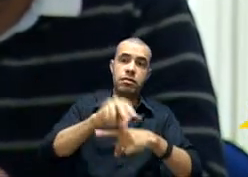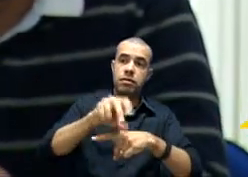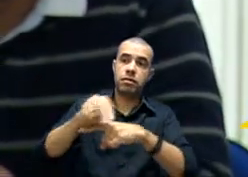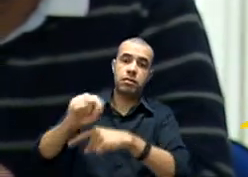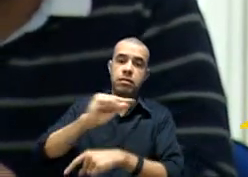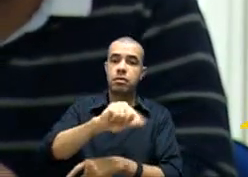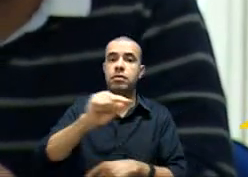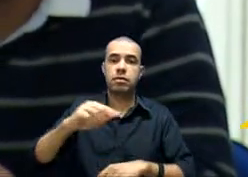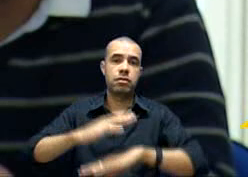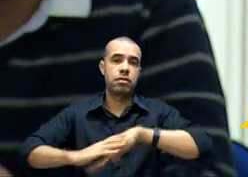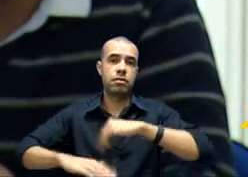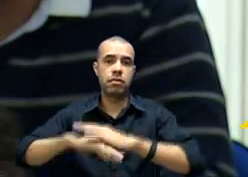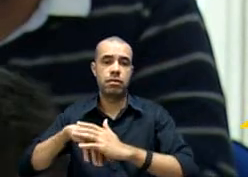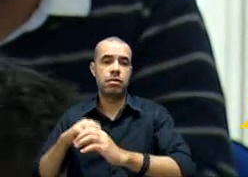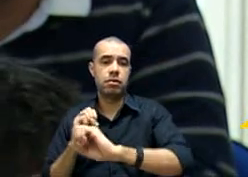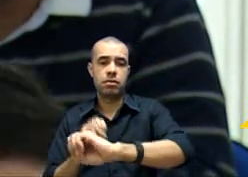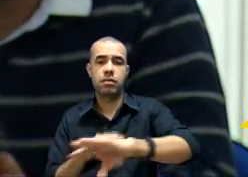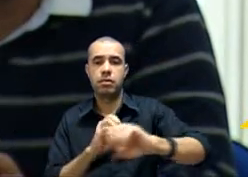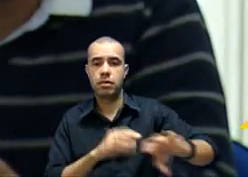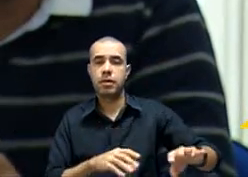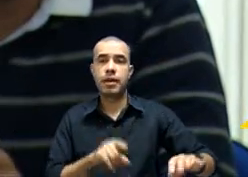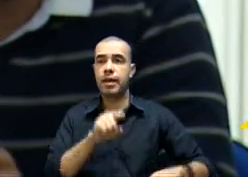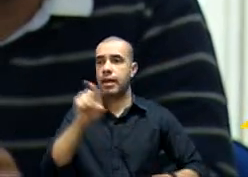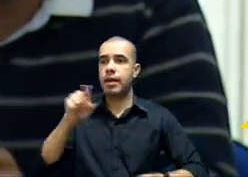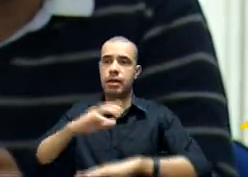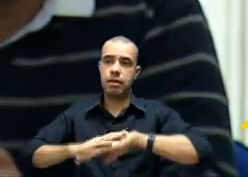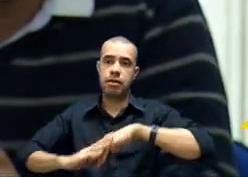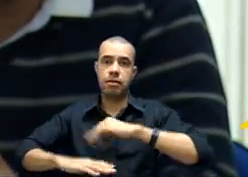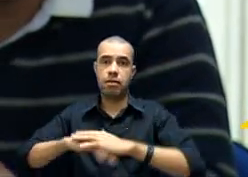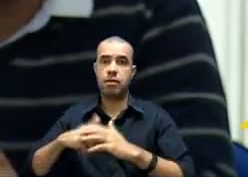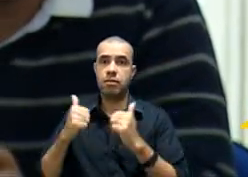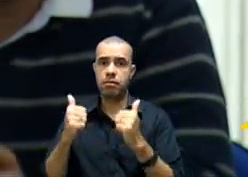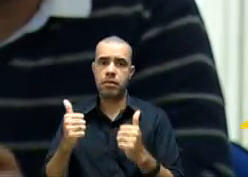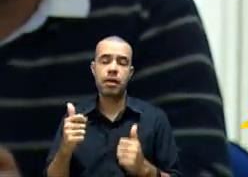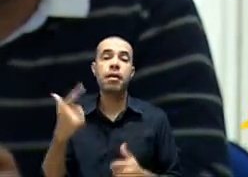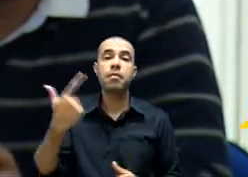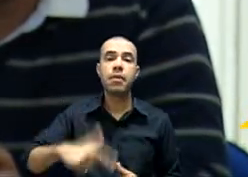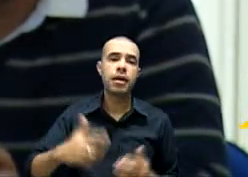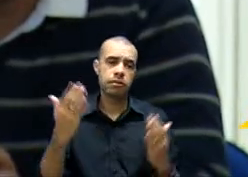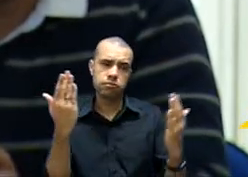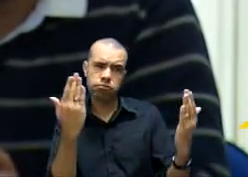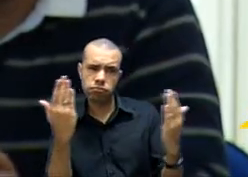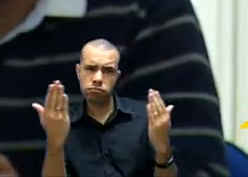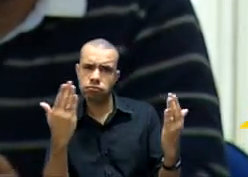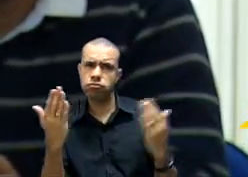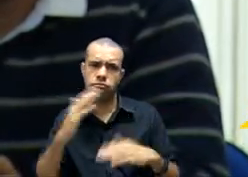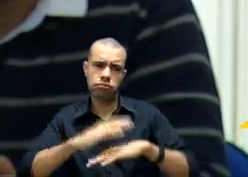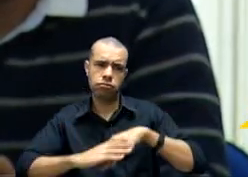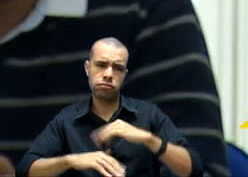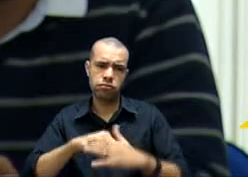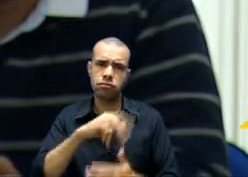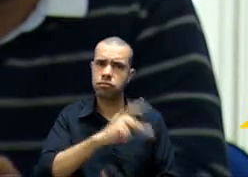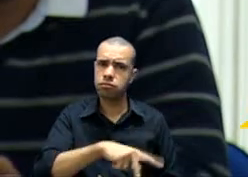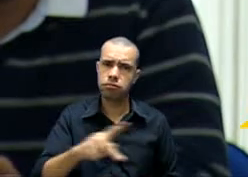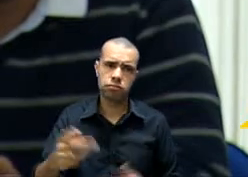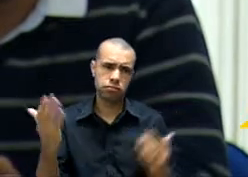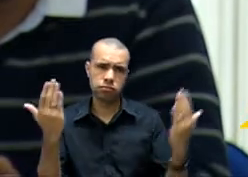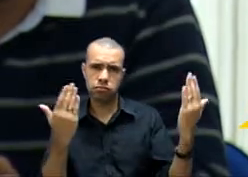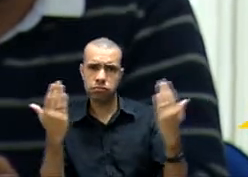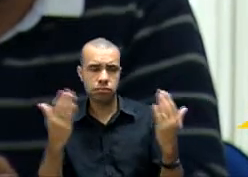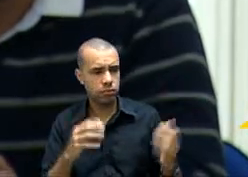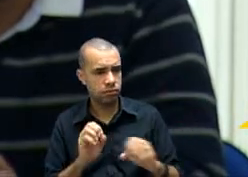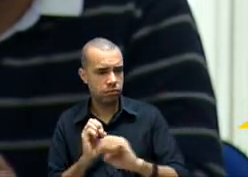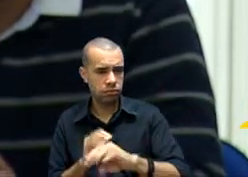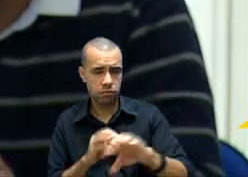da educação preparados para identificar, mas também psicólogos, tem psicopedagogos. Nós temos aqui o Centro